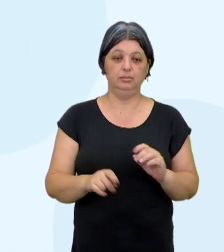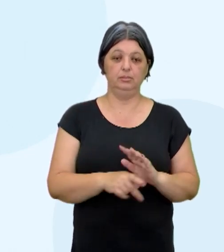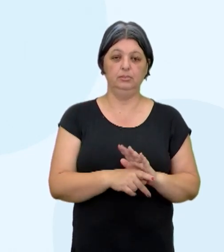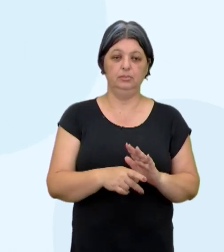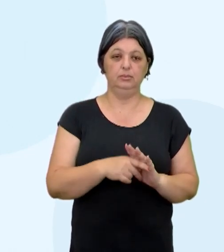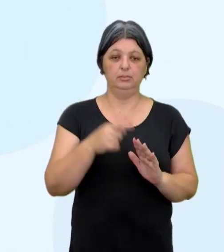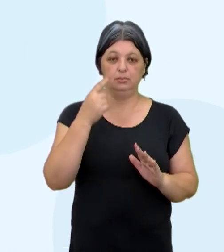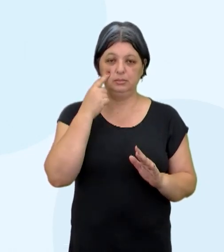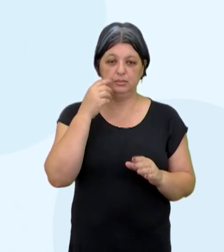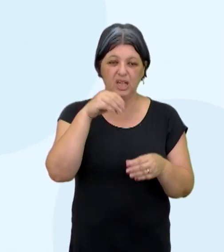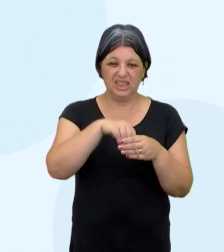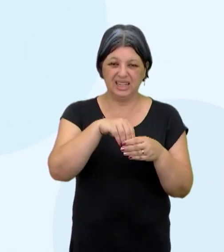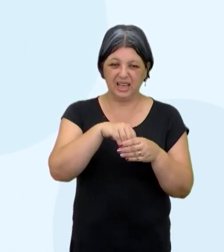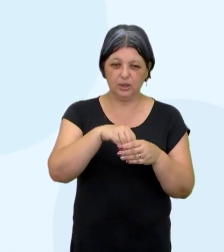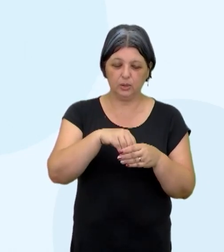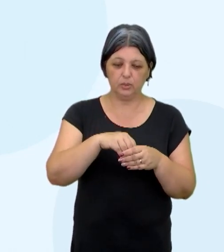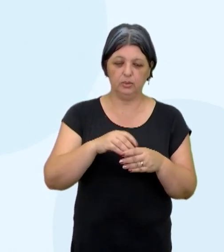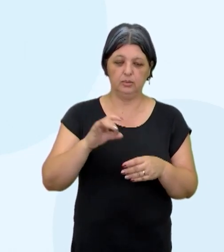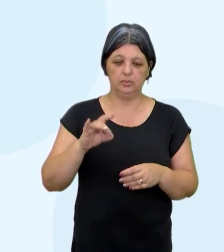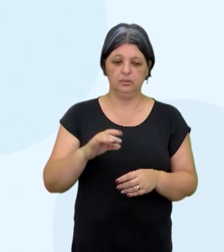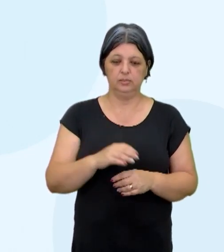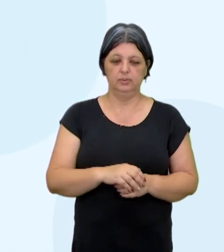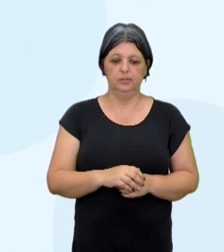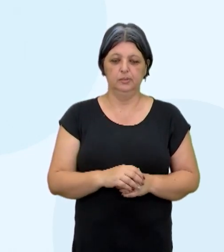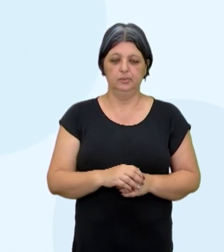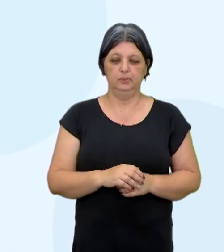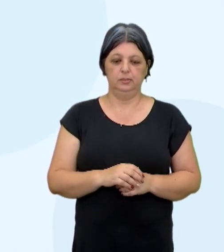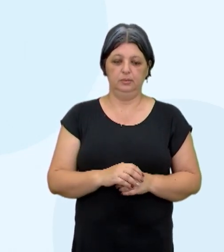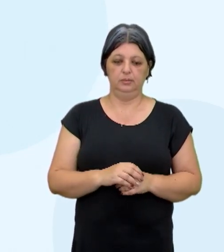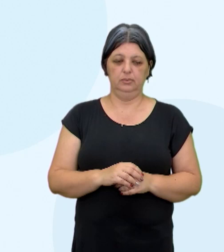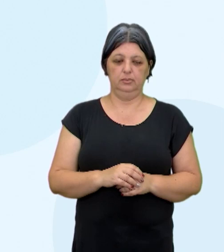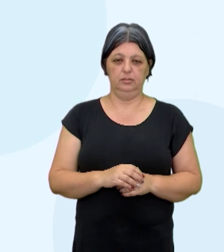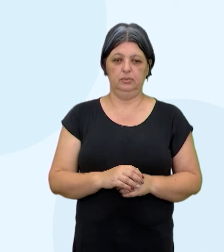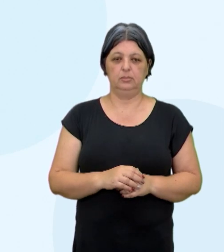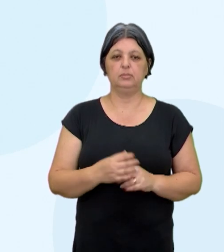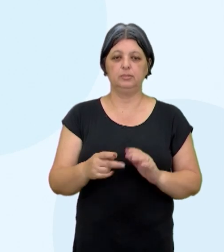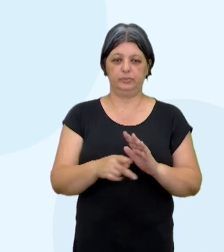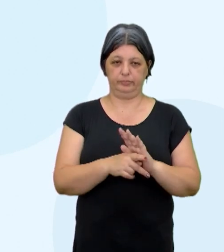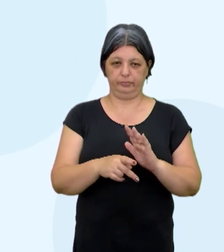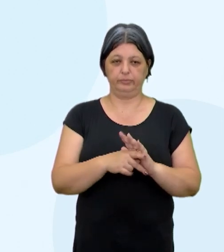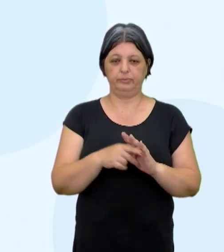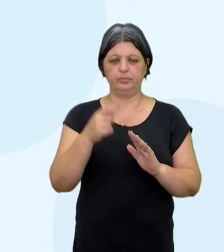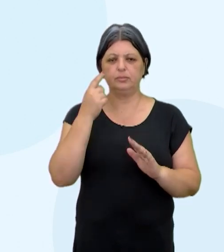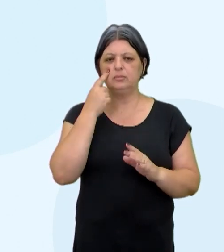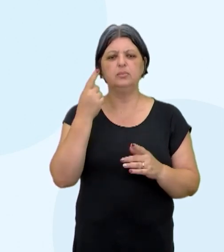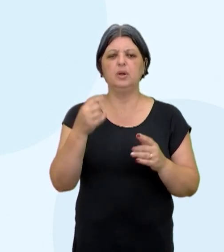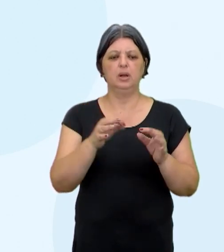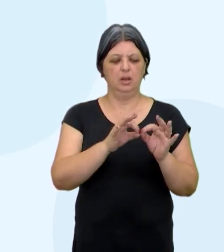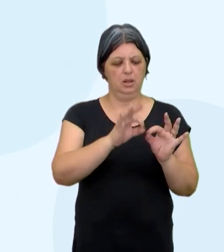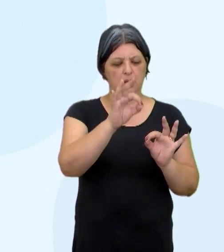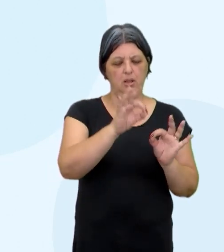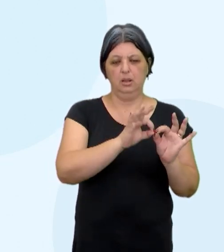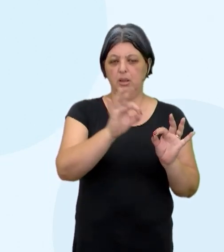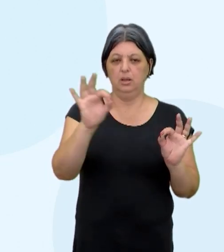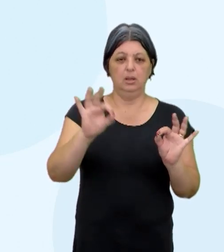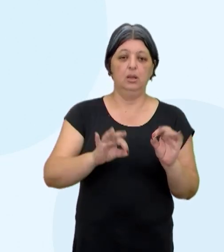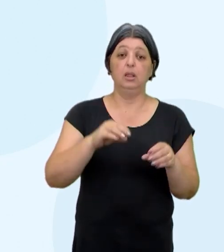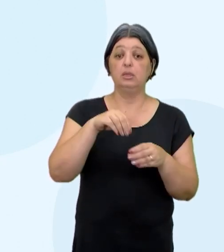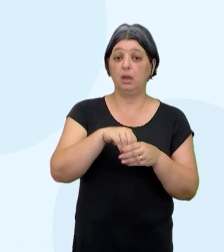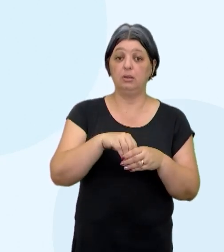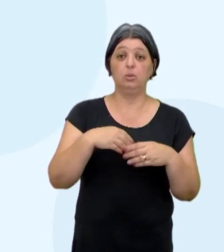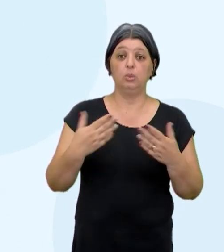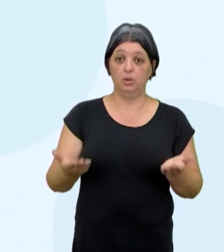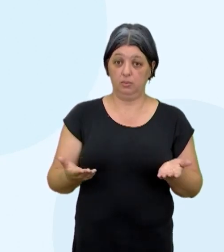ângulos internos aqui, ó. Então, a gente tem este ângulo interno e este do octógono. Quanto mede cada um desses ângulos internos?